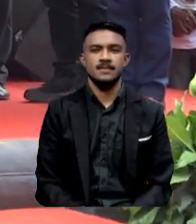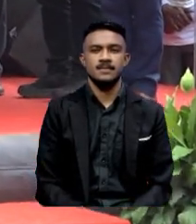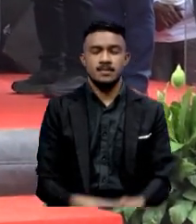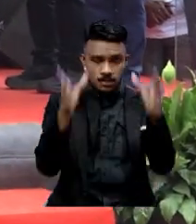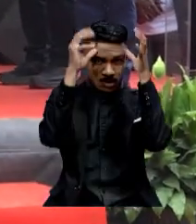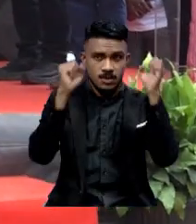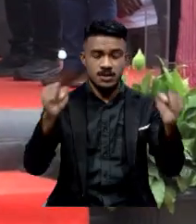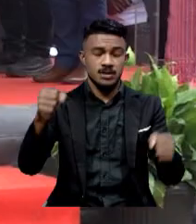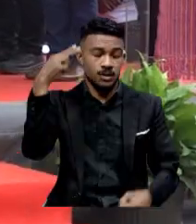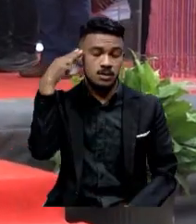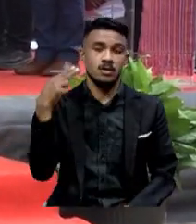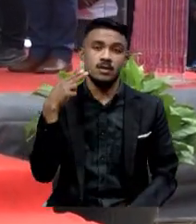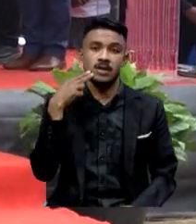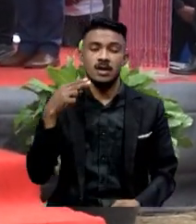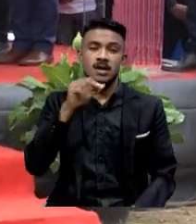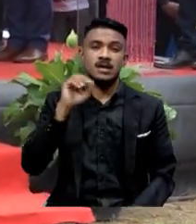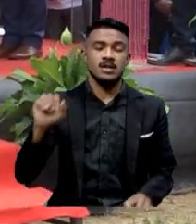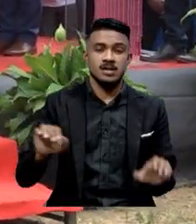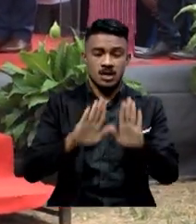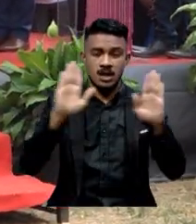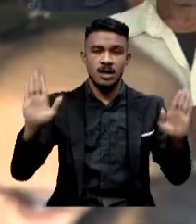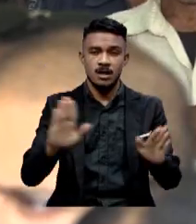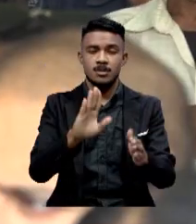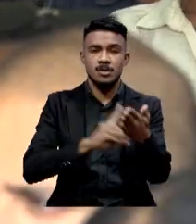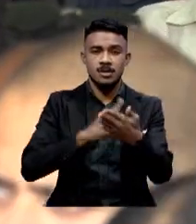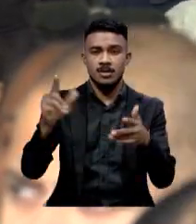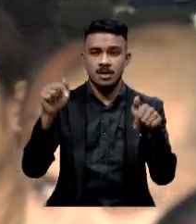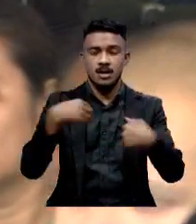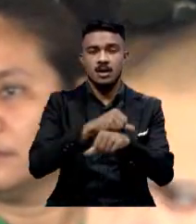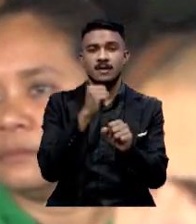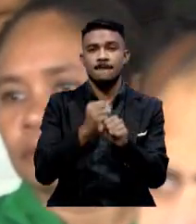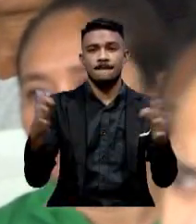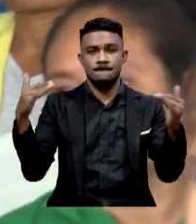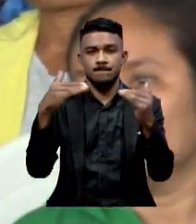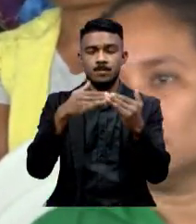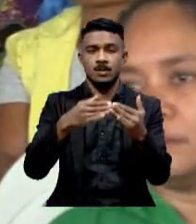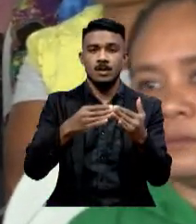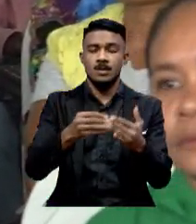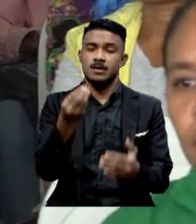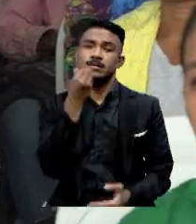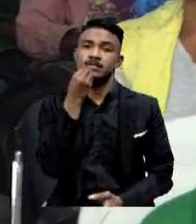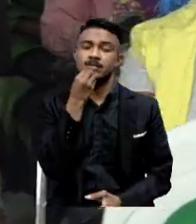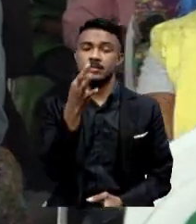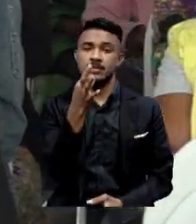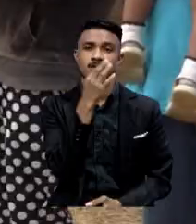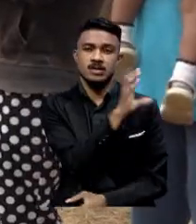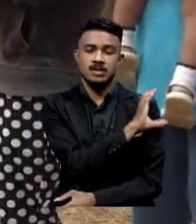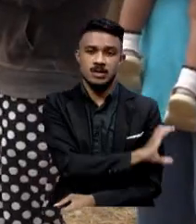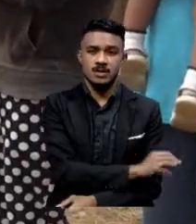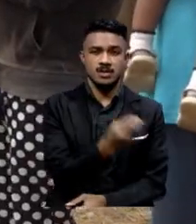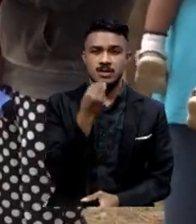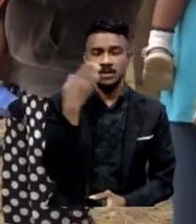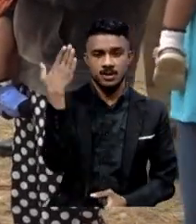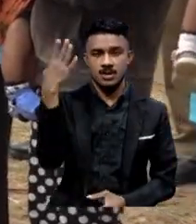Presidente da República José Ramos Horta, sábado semanané, lança Programa Nacional Nutrição no Segurança Alimentar e a posto